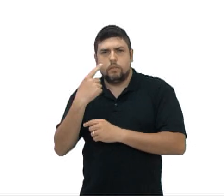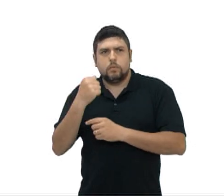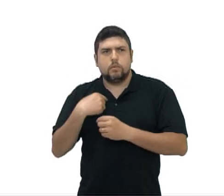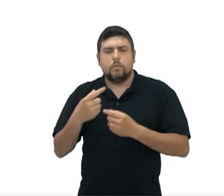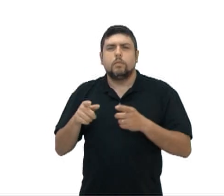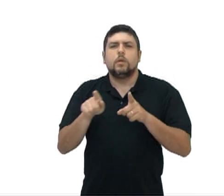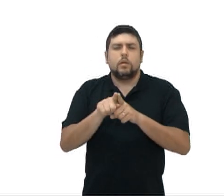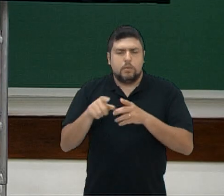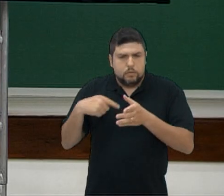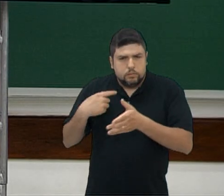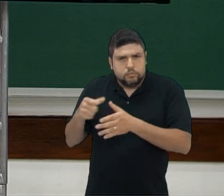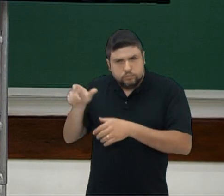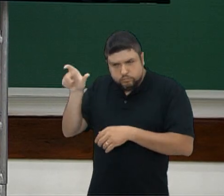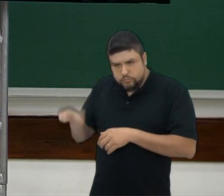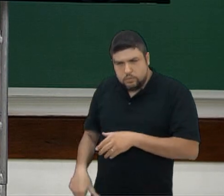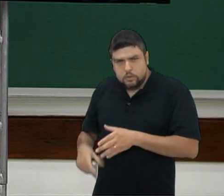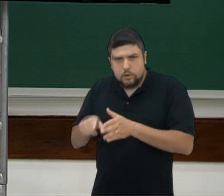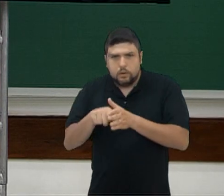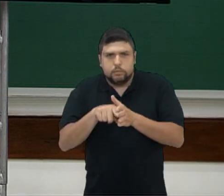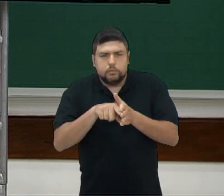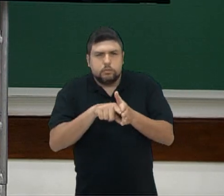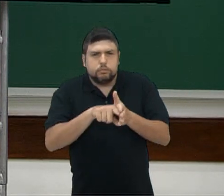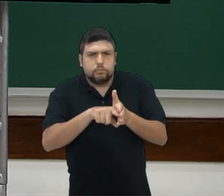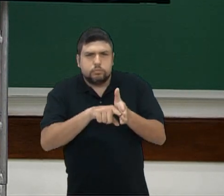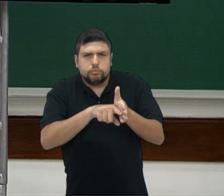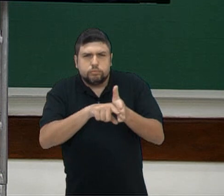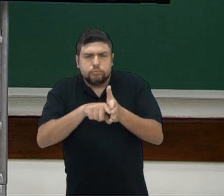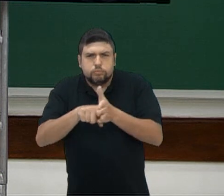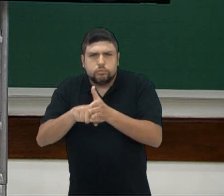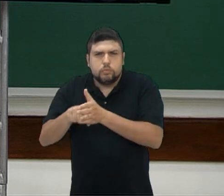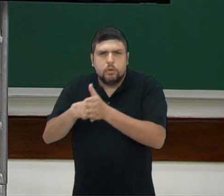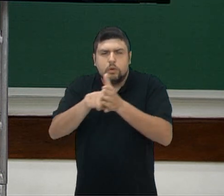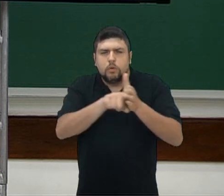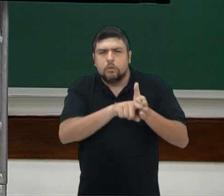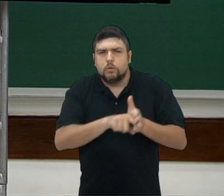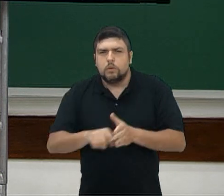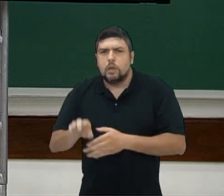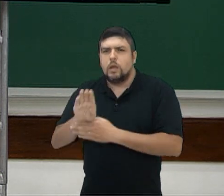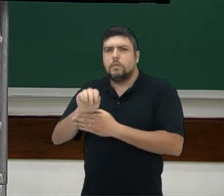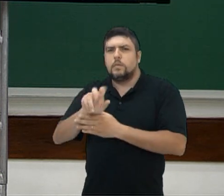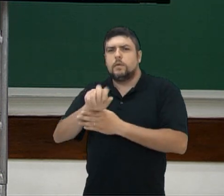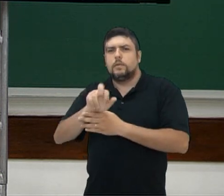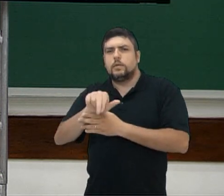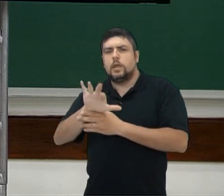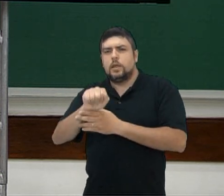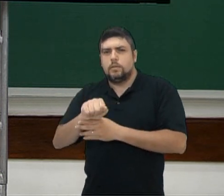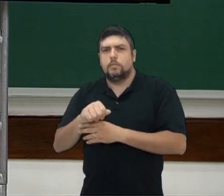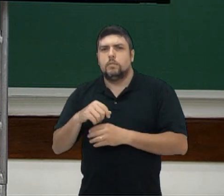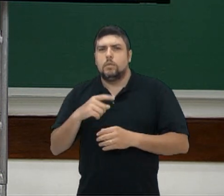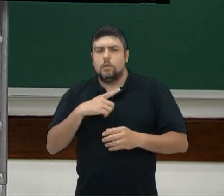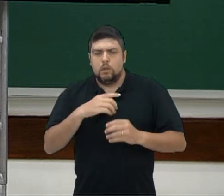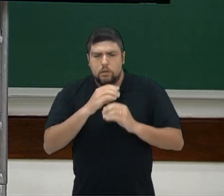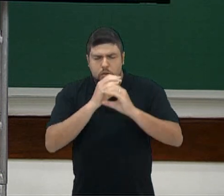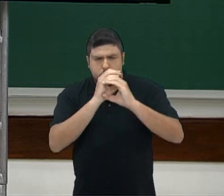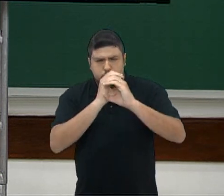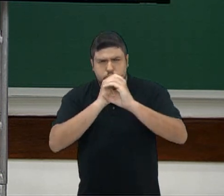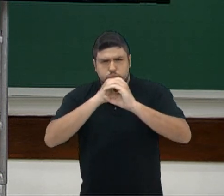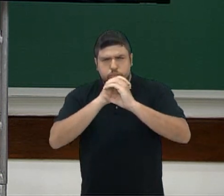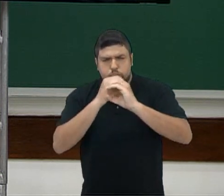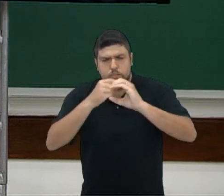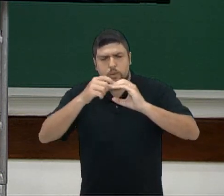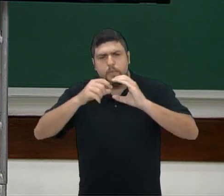peculiar. Ele acabava trabalhando na Bavária e tinha o sistema de lentes melhores para telescópios do